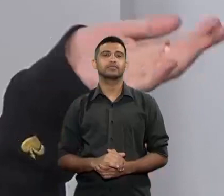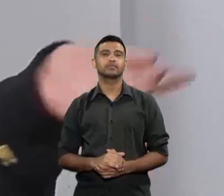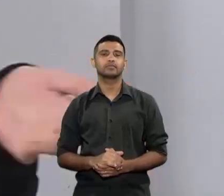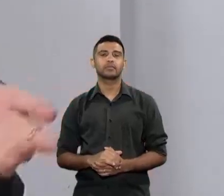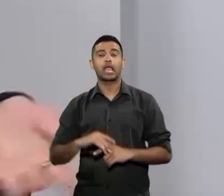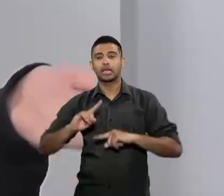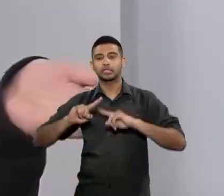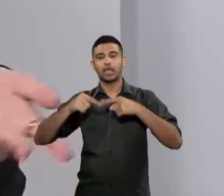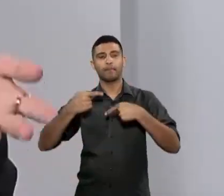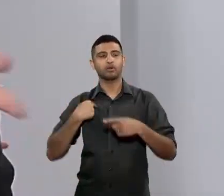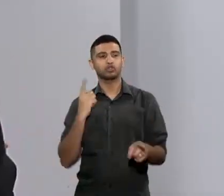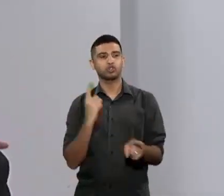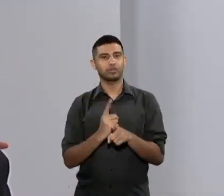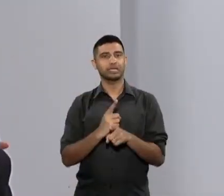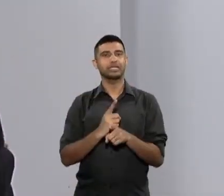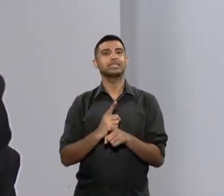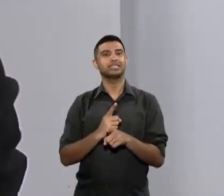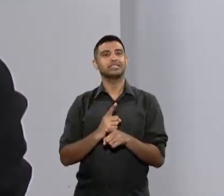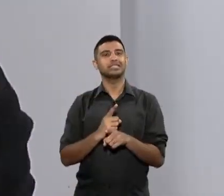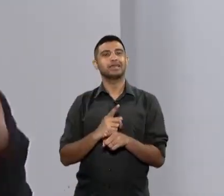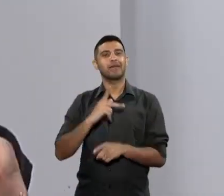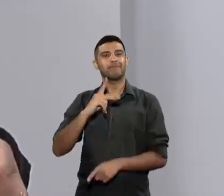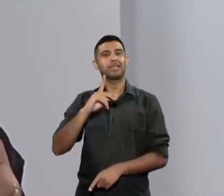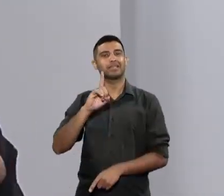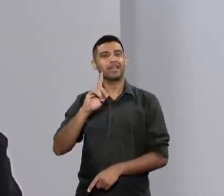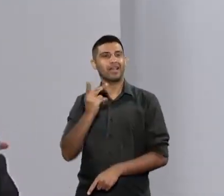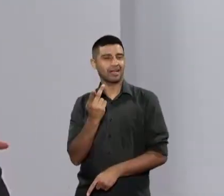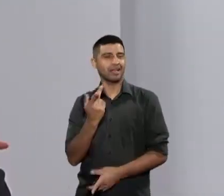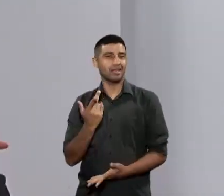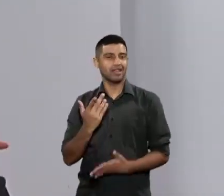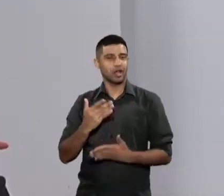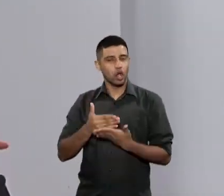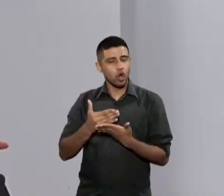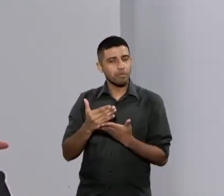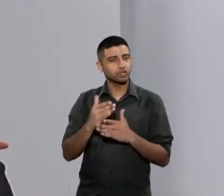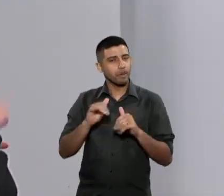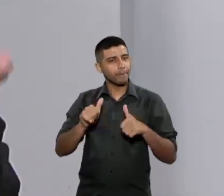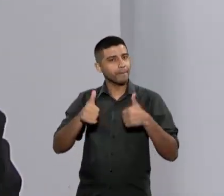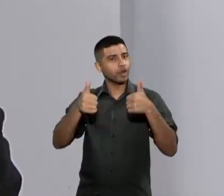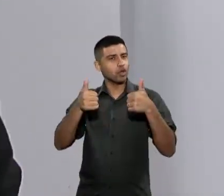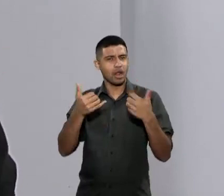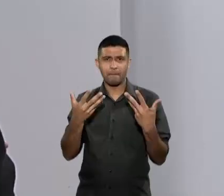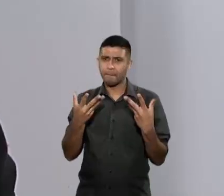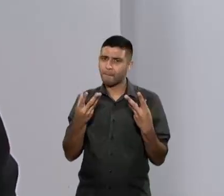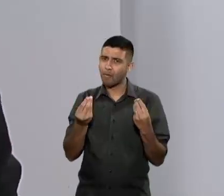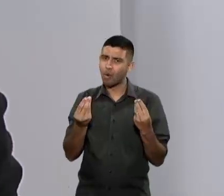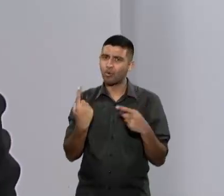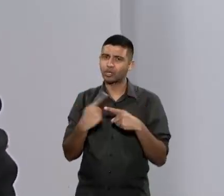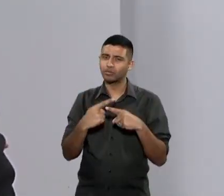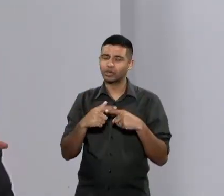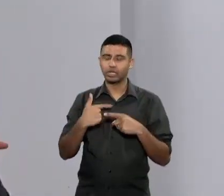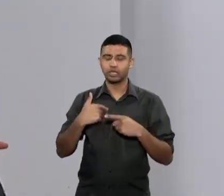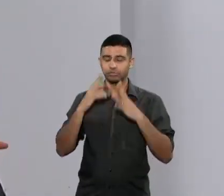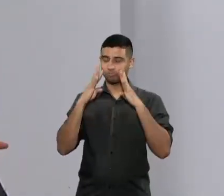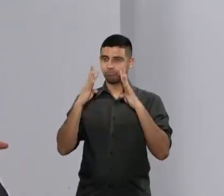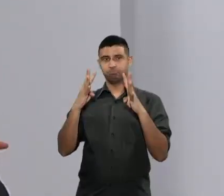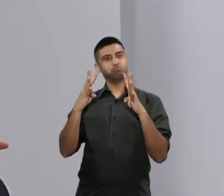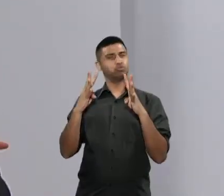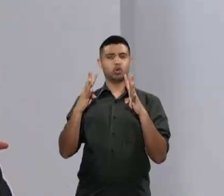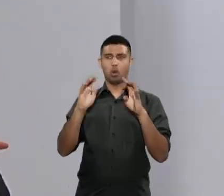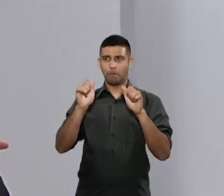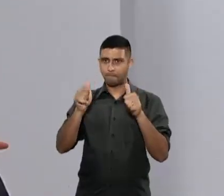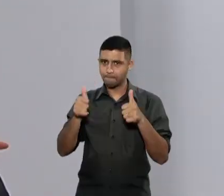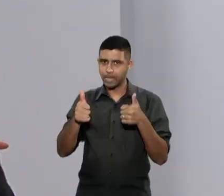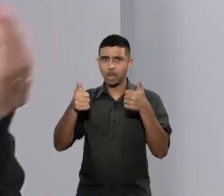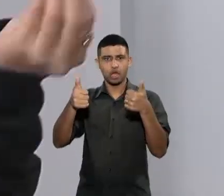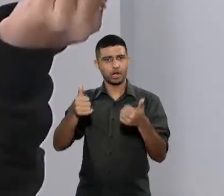que talvez a gente descobriu o TDAH, as coisas começaram a melhorar bastante, porque a minha atenção também ficou